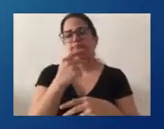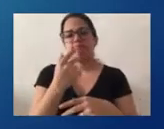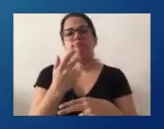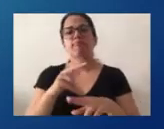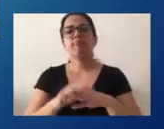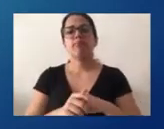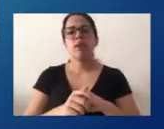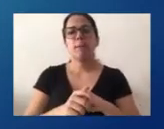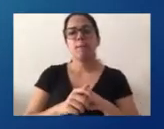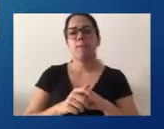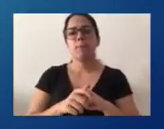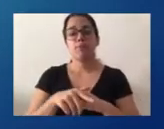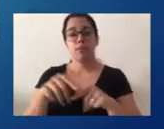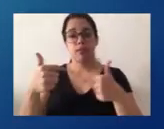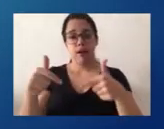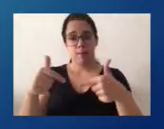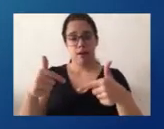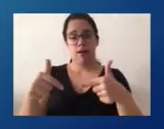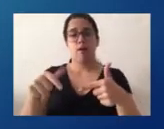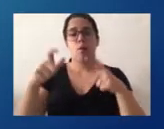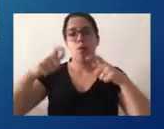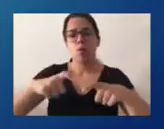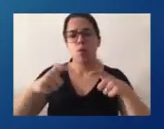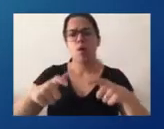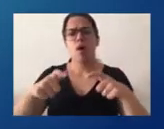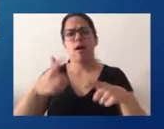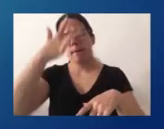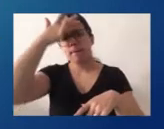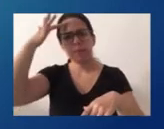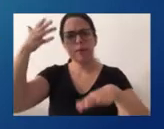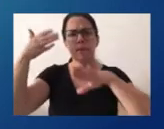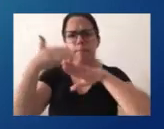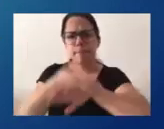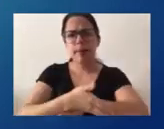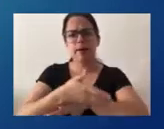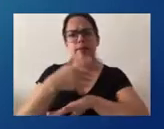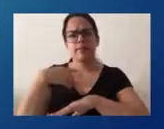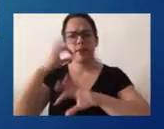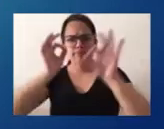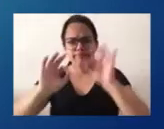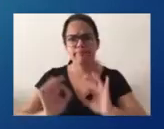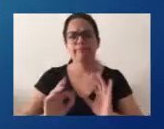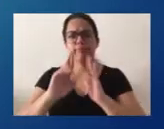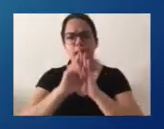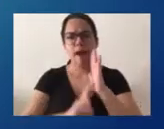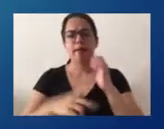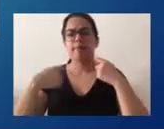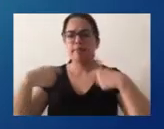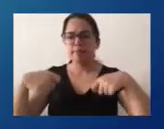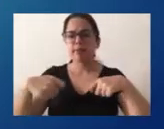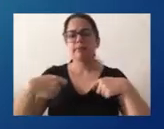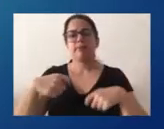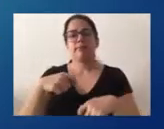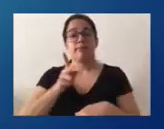de materiais aquecidos, os materiais que estão quentes. Então, para o trabalho, as pessoas que vão